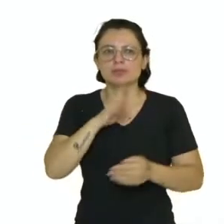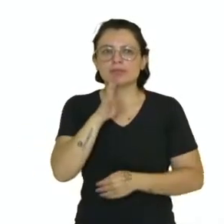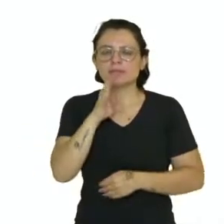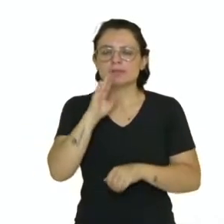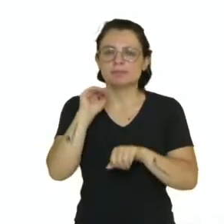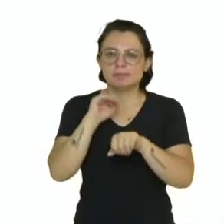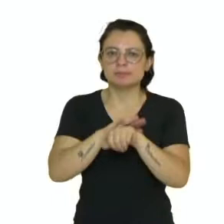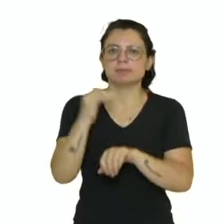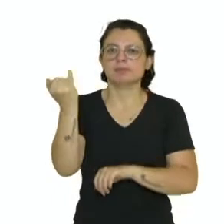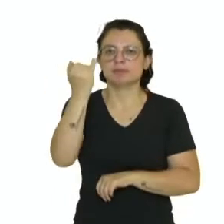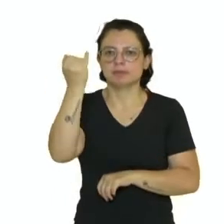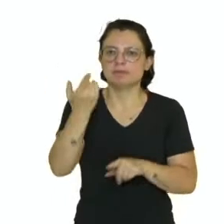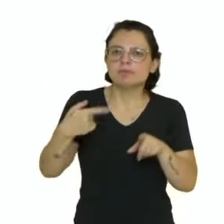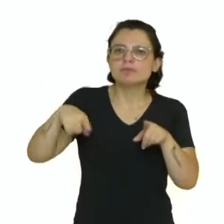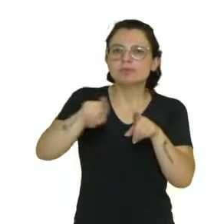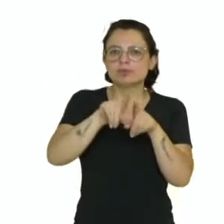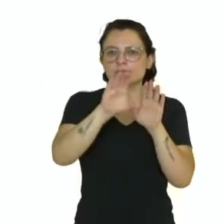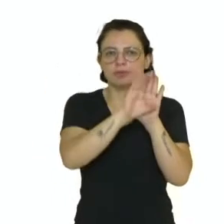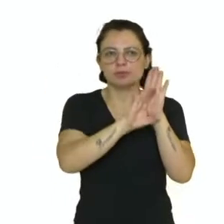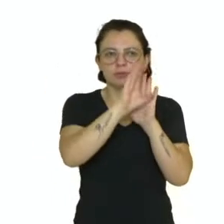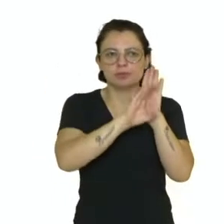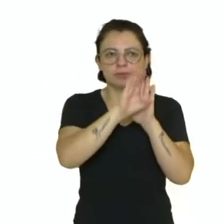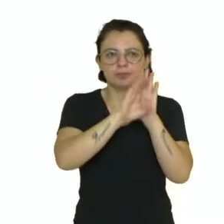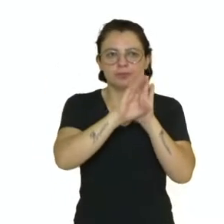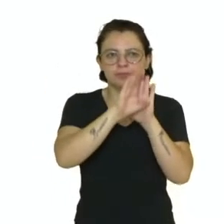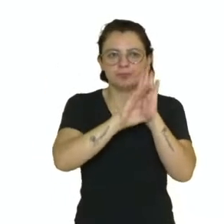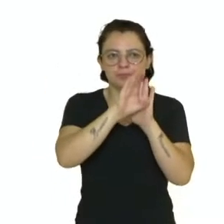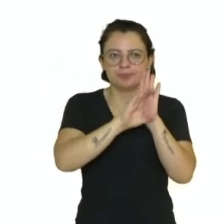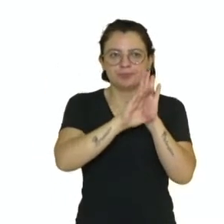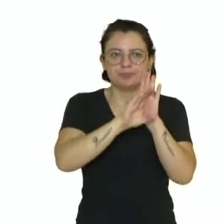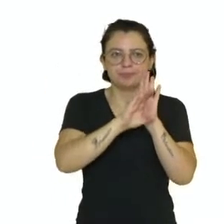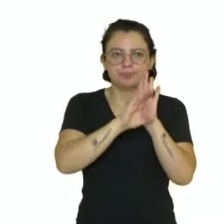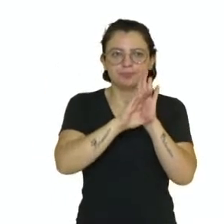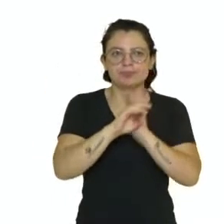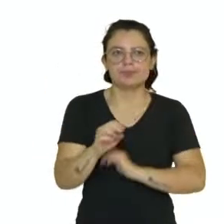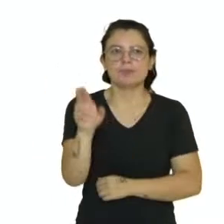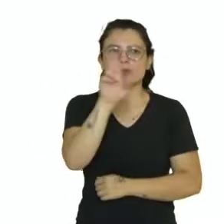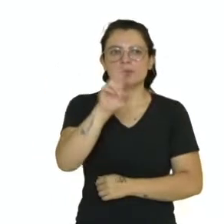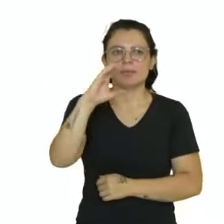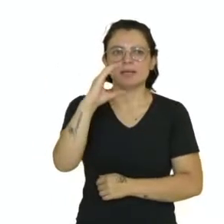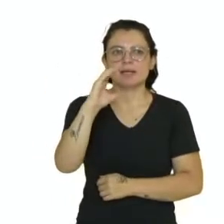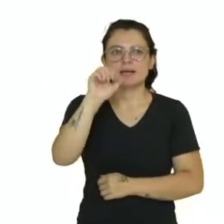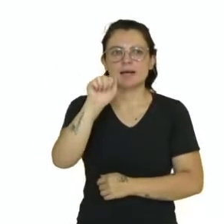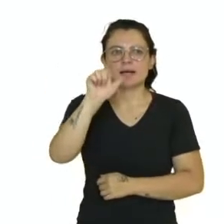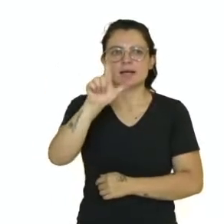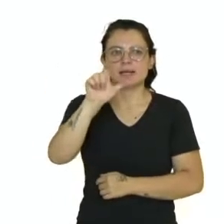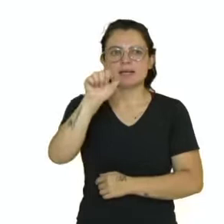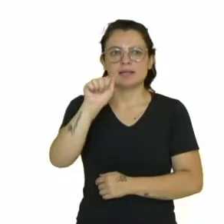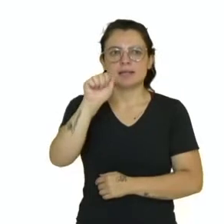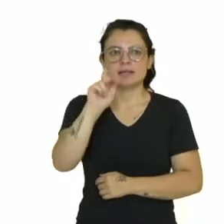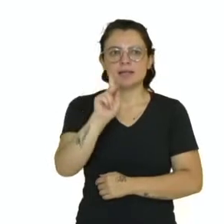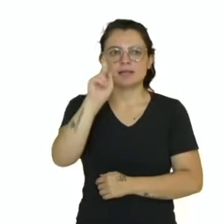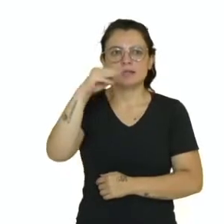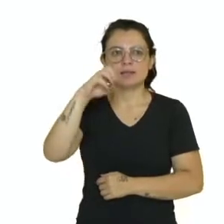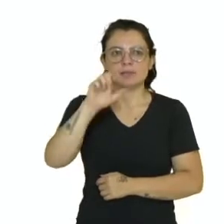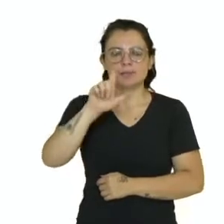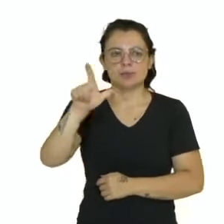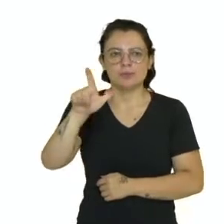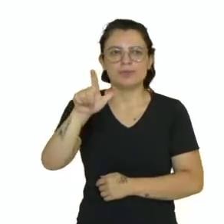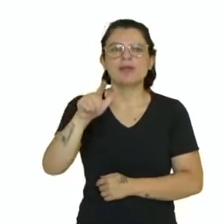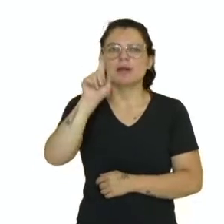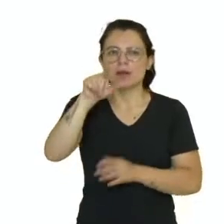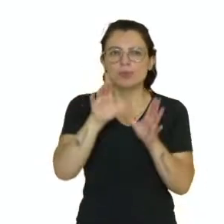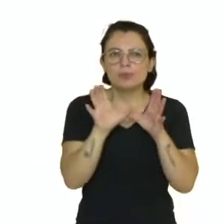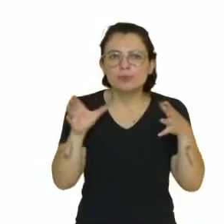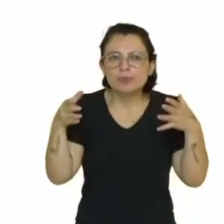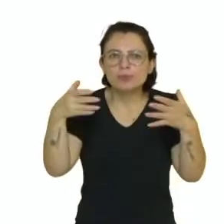conceitos, né? Calakmul é uma reserva da biosfera e sítio arqueológico localizado